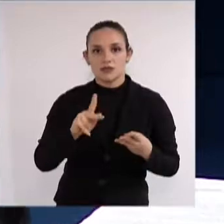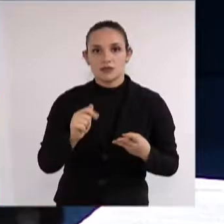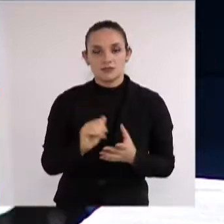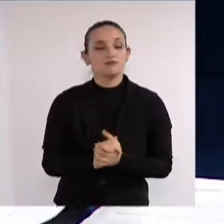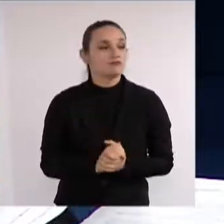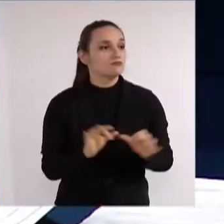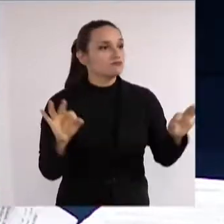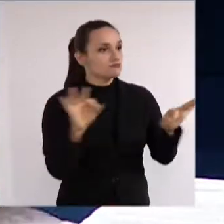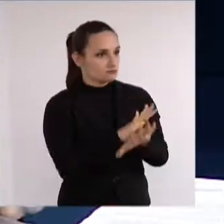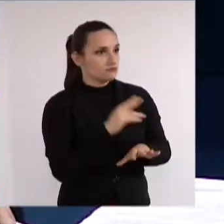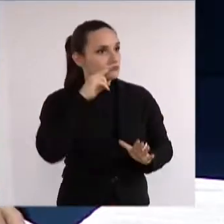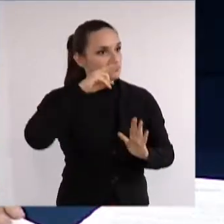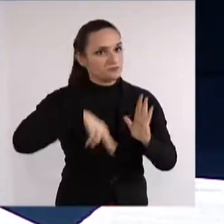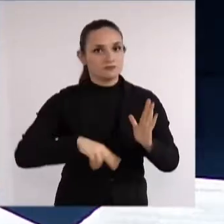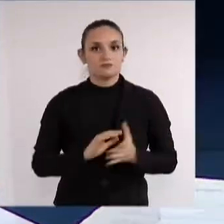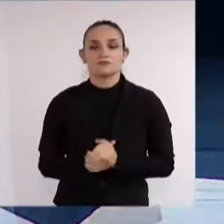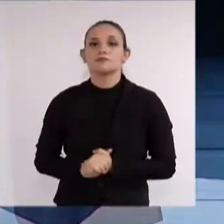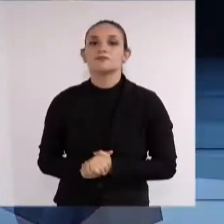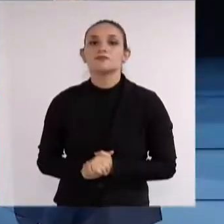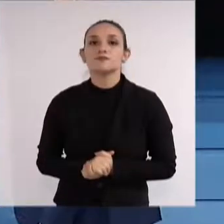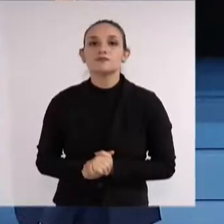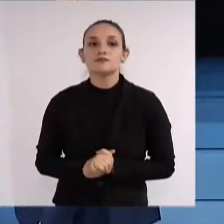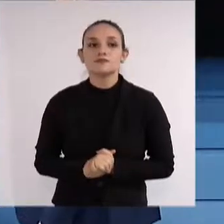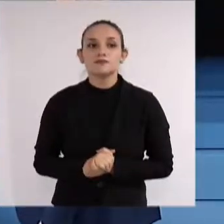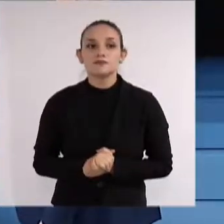lido o expediente, senhor presidente.